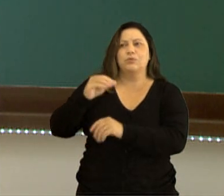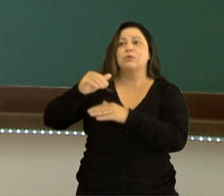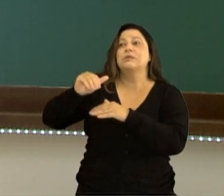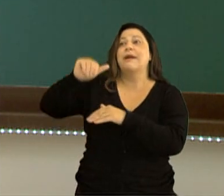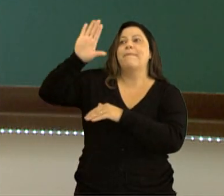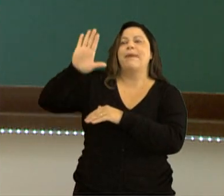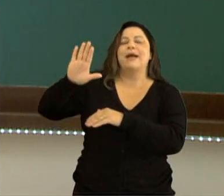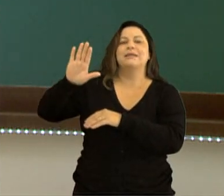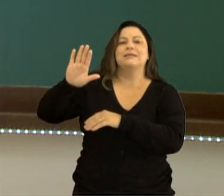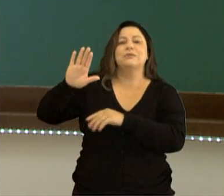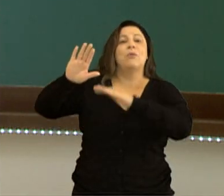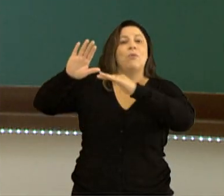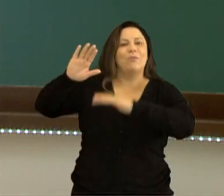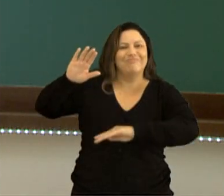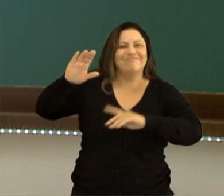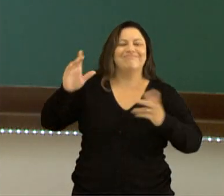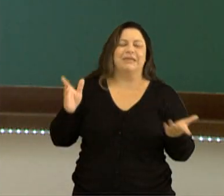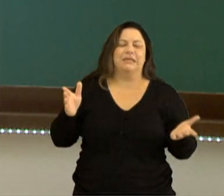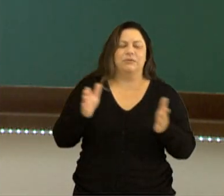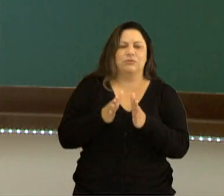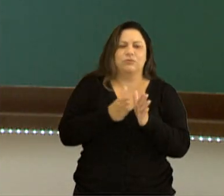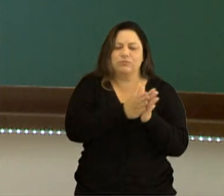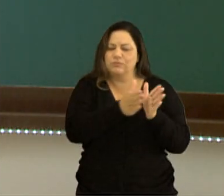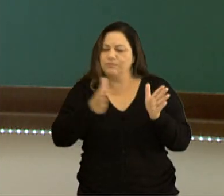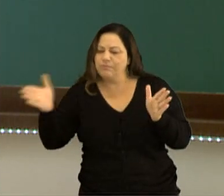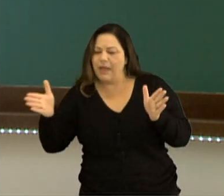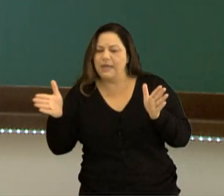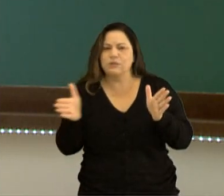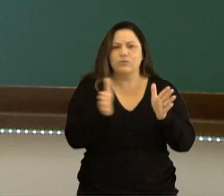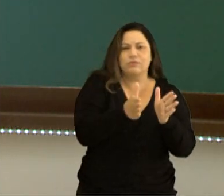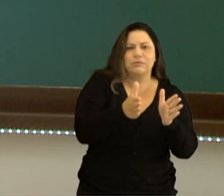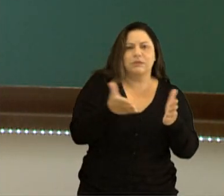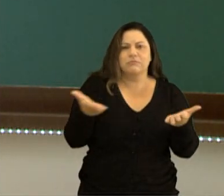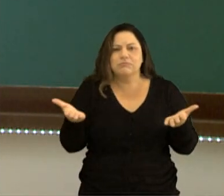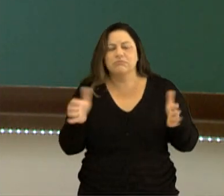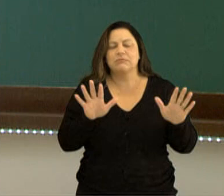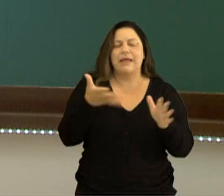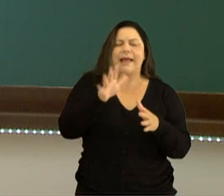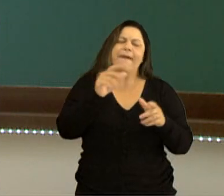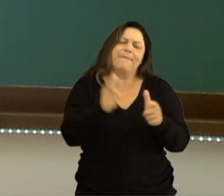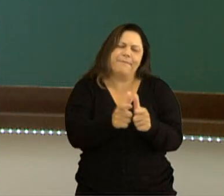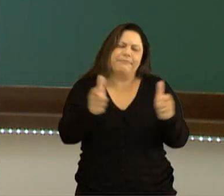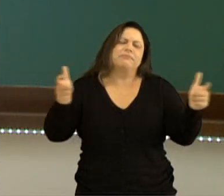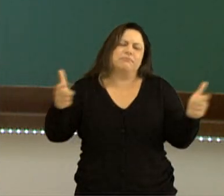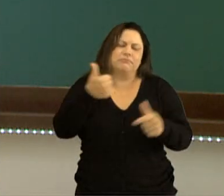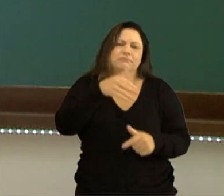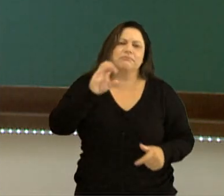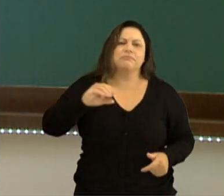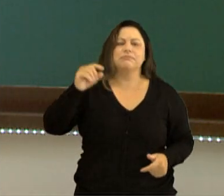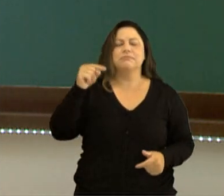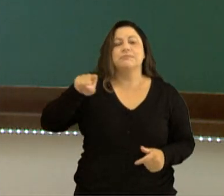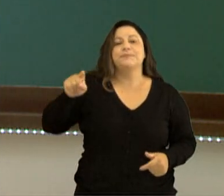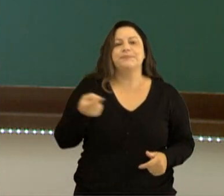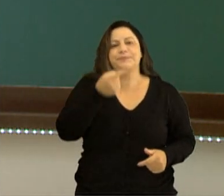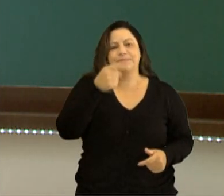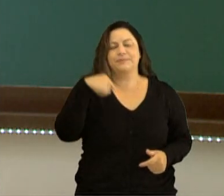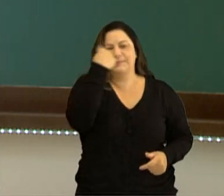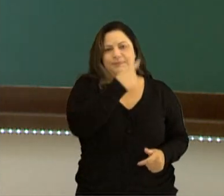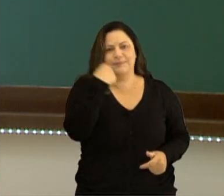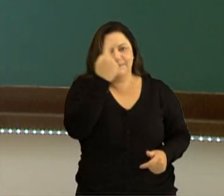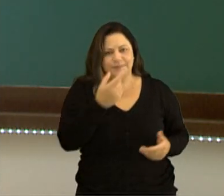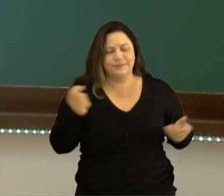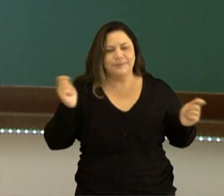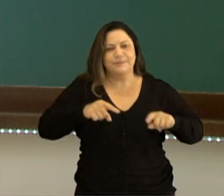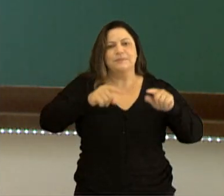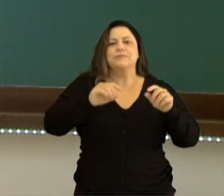quantas horas a menos ela poderá durar, mas a grande maioria vai durar 10.000 horas. Então, a aplicabilidade dos conceitos estatísticos